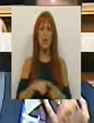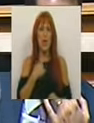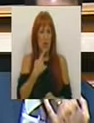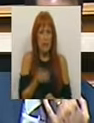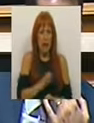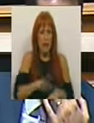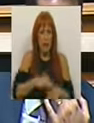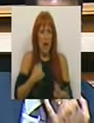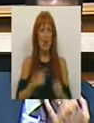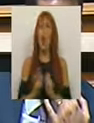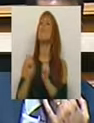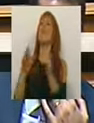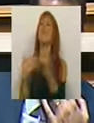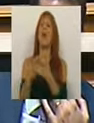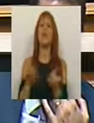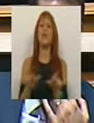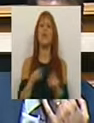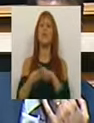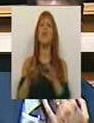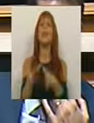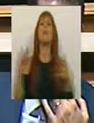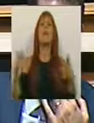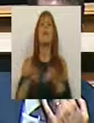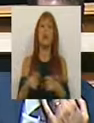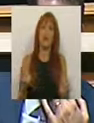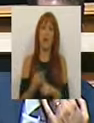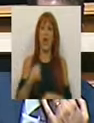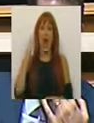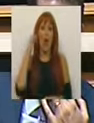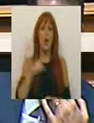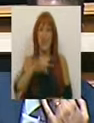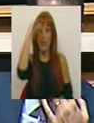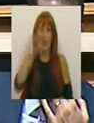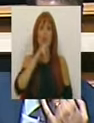sobre isto ou vai delegar também nos deputados da maioria, já que parece que está com